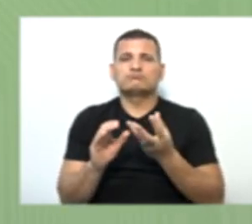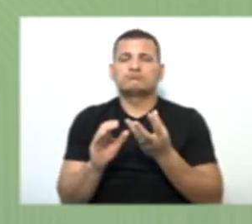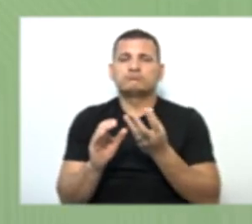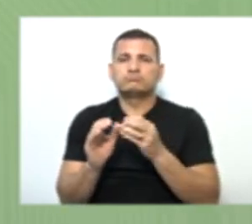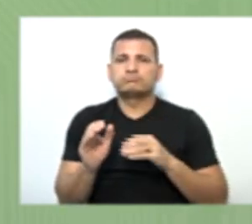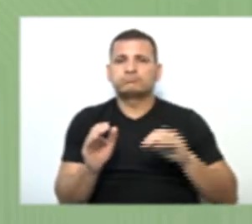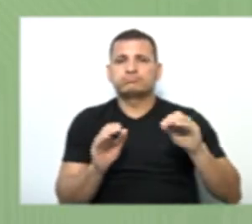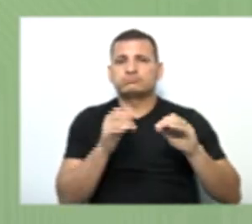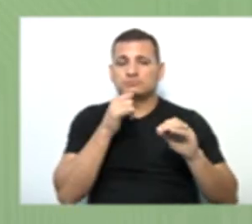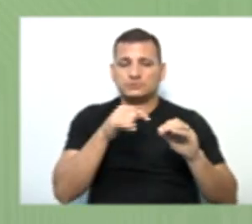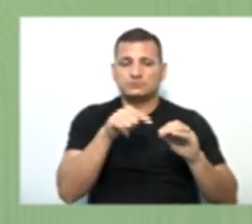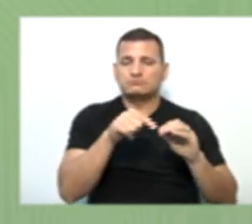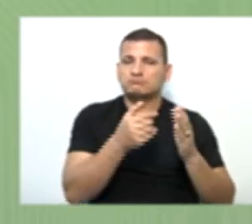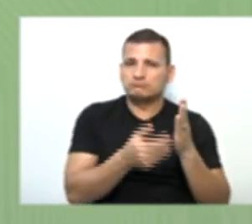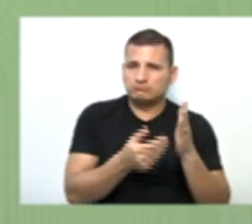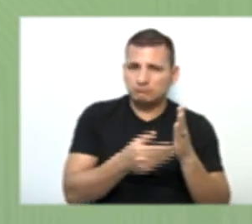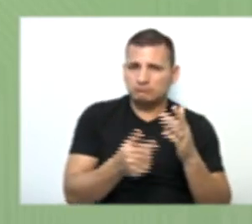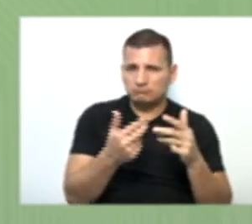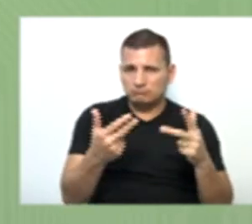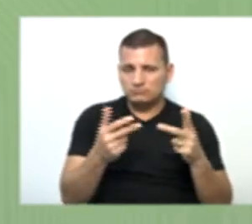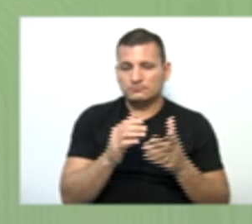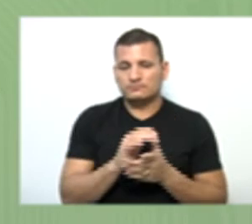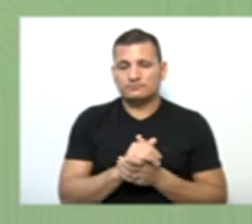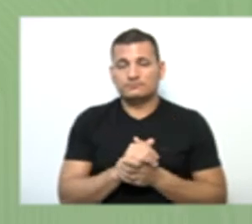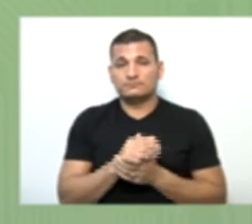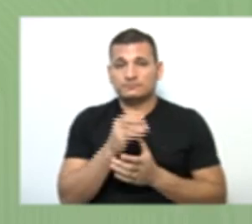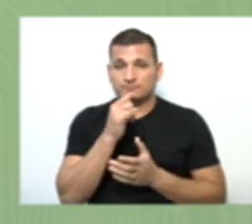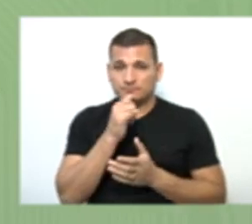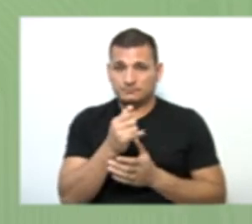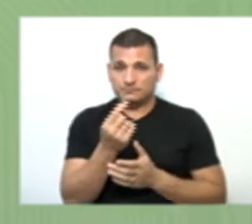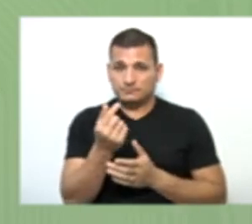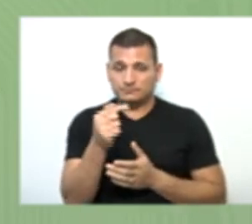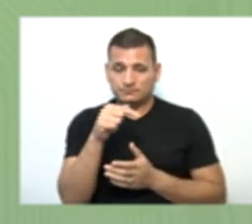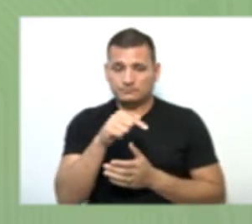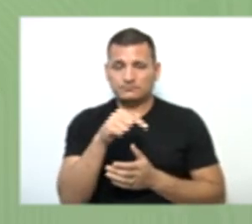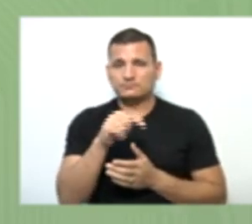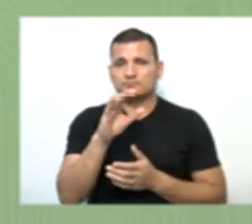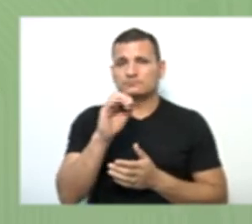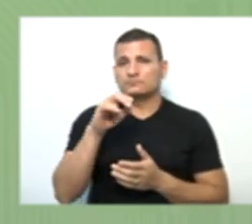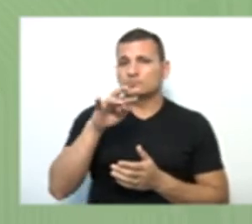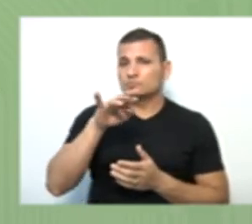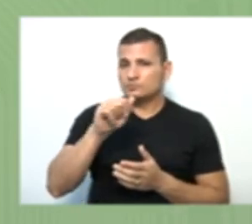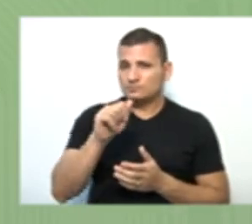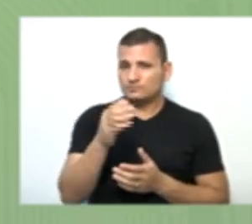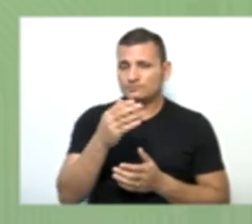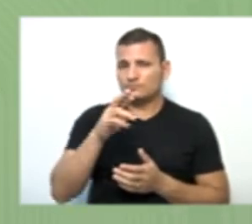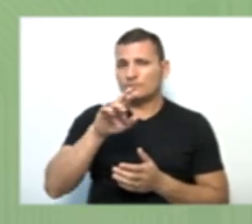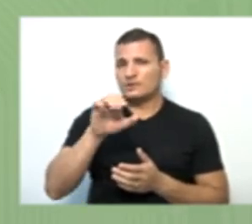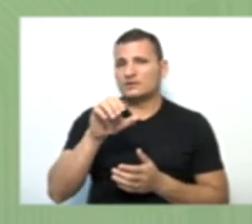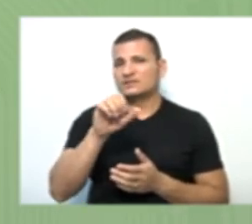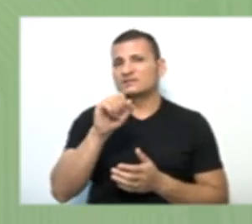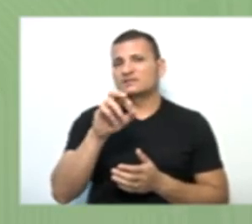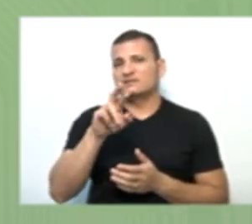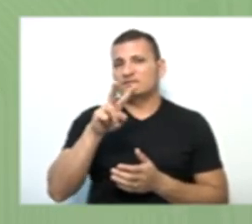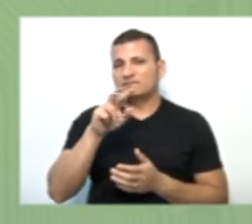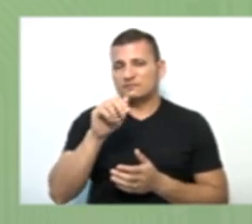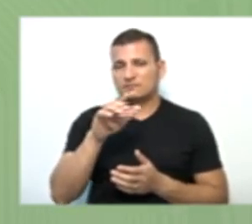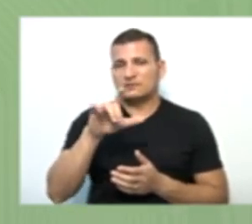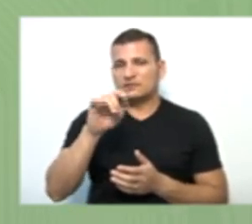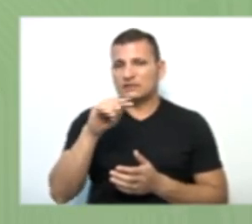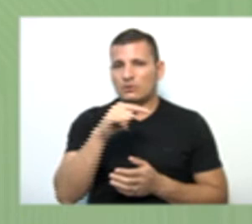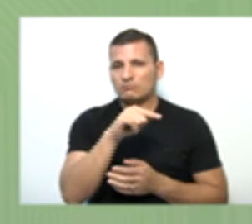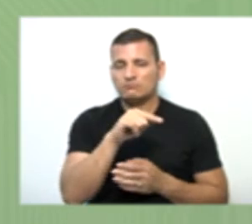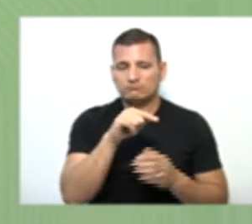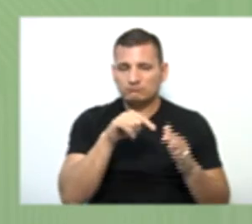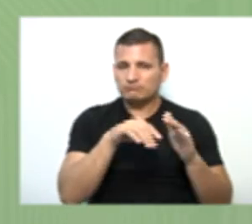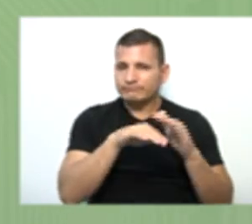e, se o valor existente lá naquela conta, reserva legal, não for suficiente,